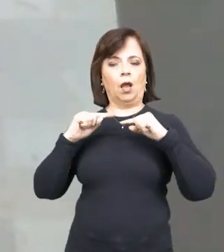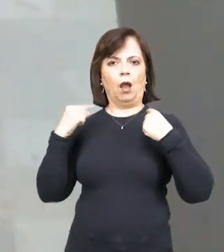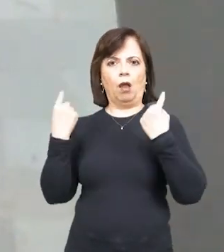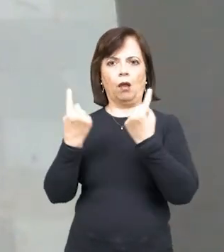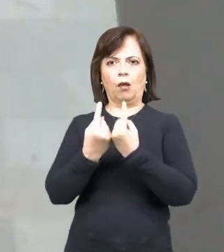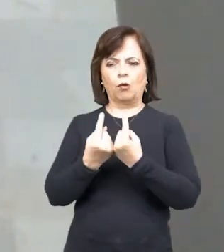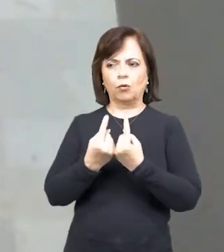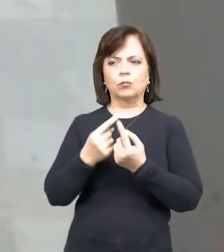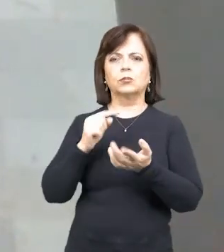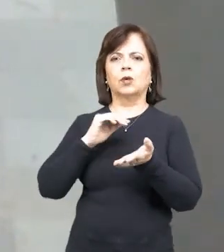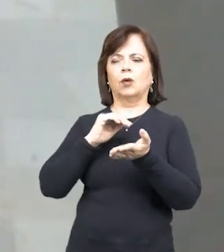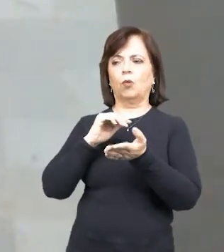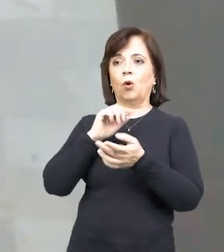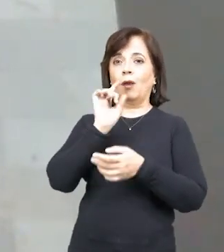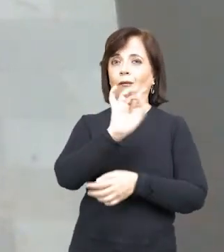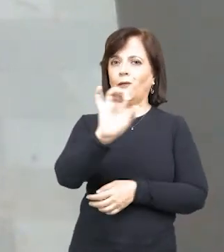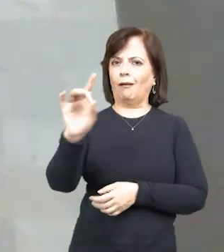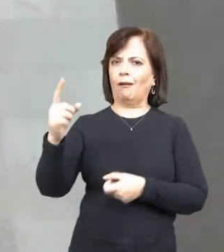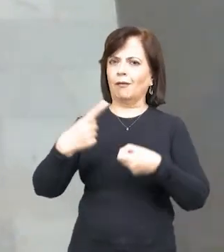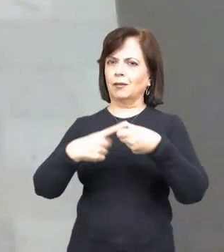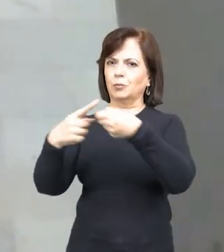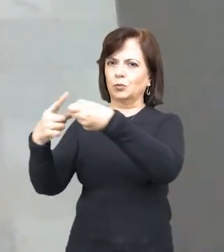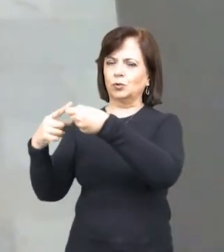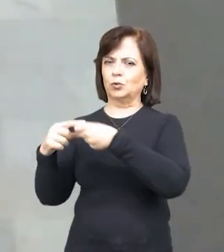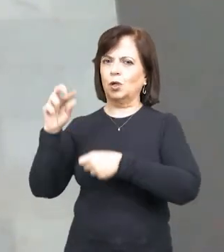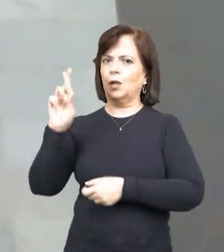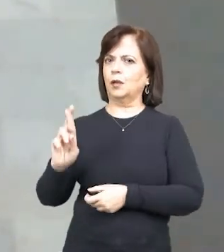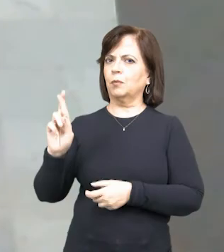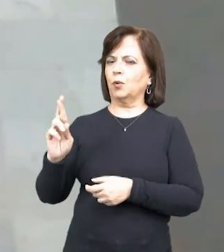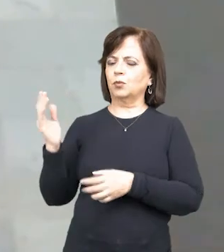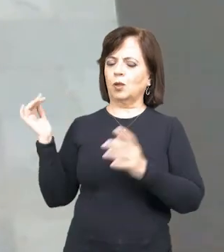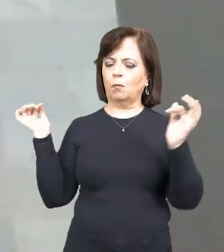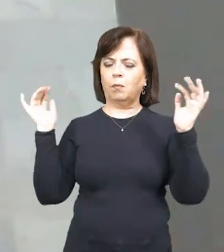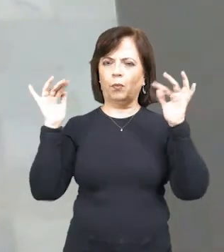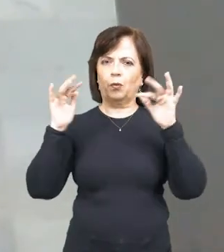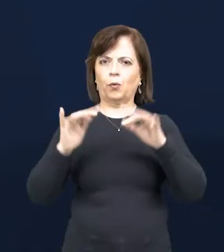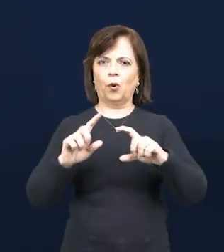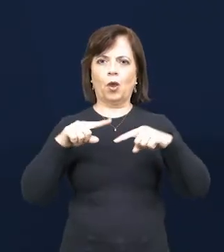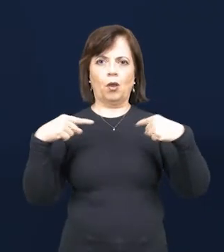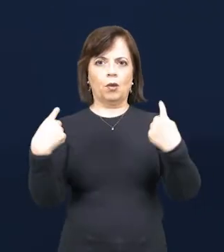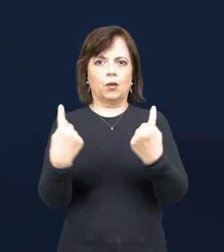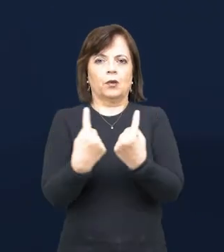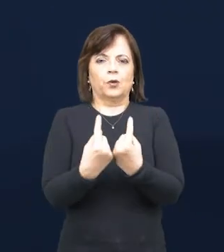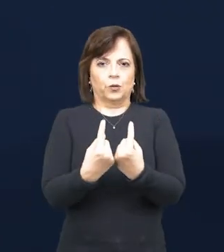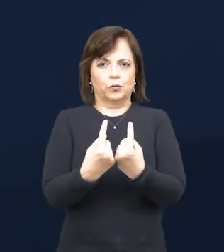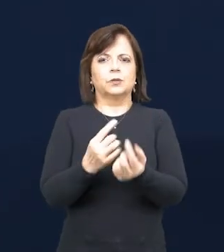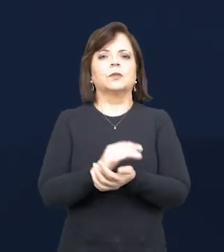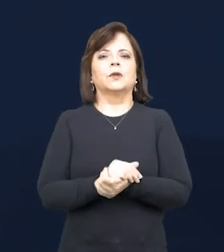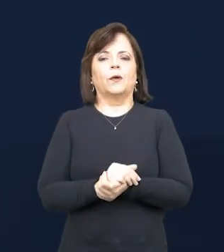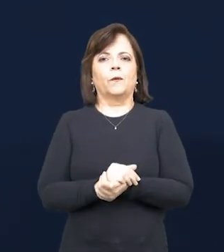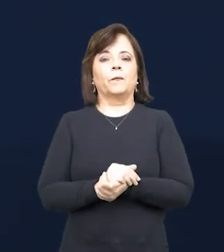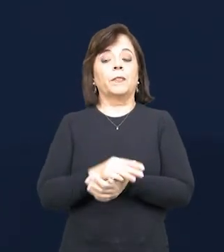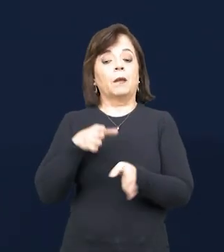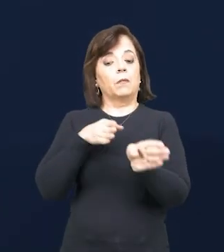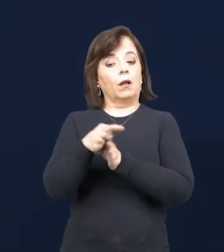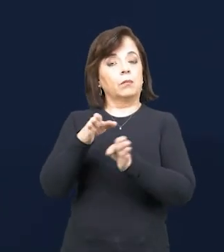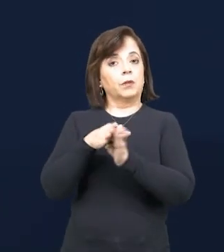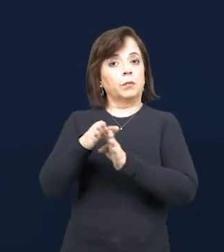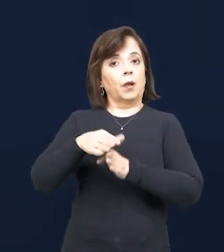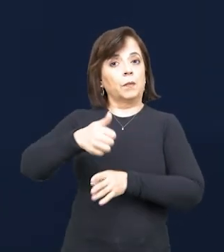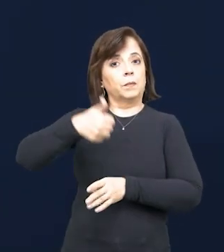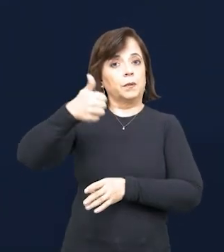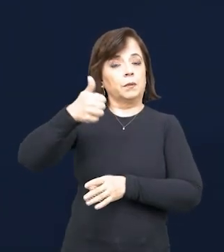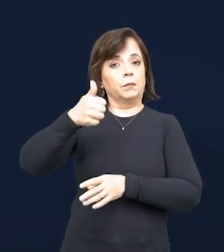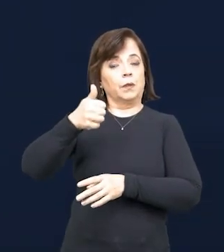todos os representantes dos municípios em relação à primeira promotoria. Na atribuição dessa